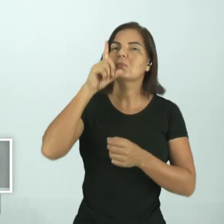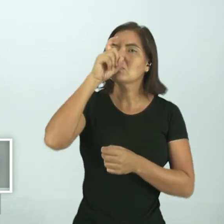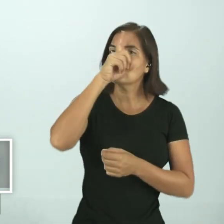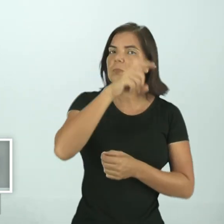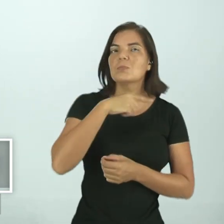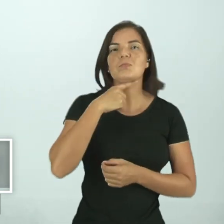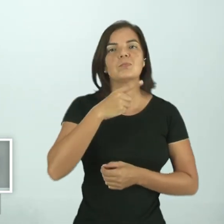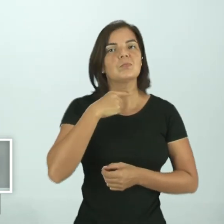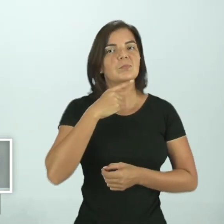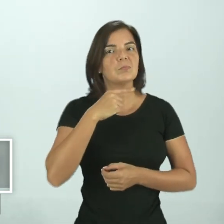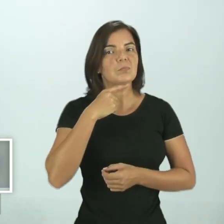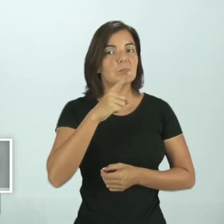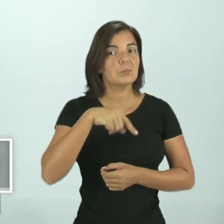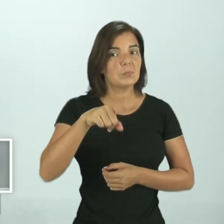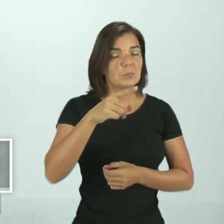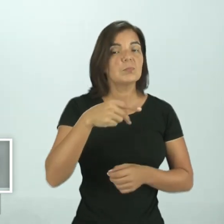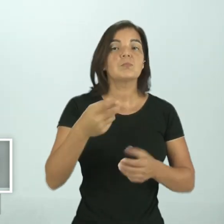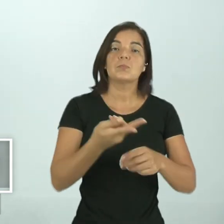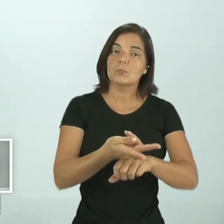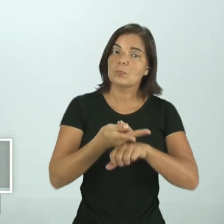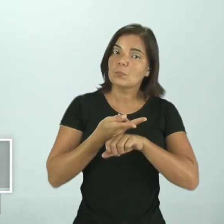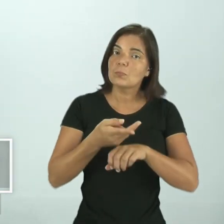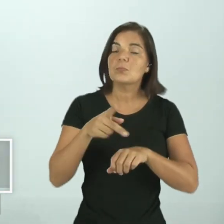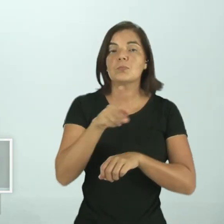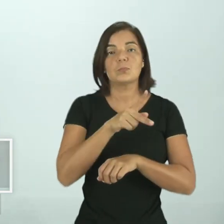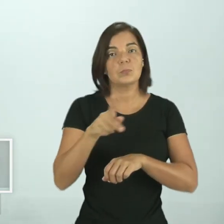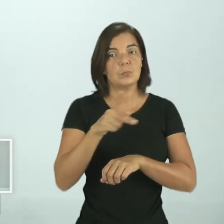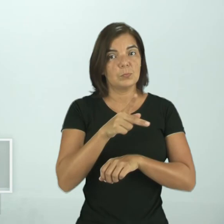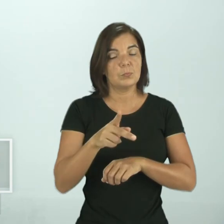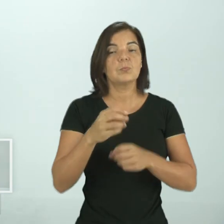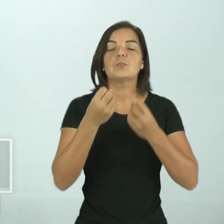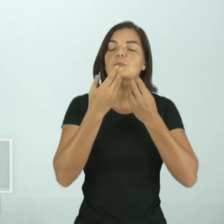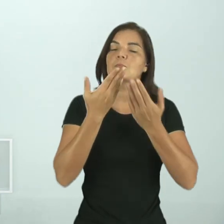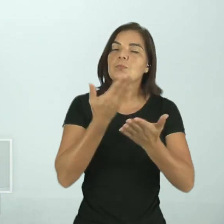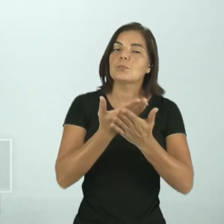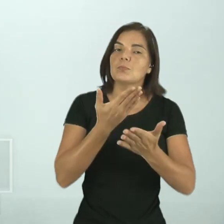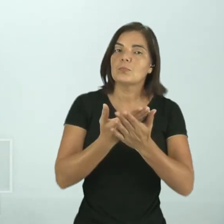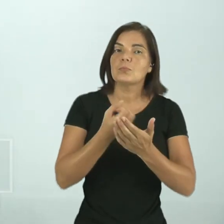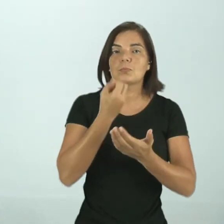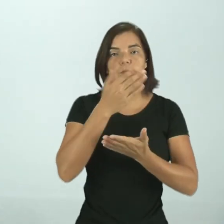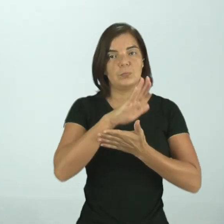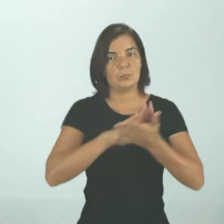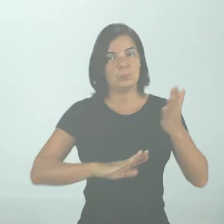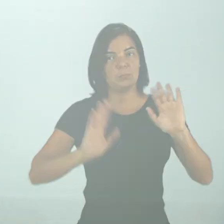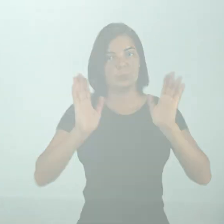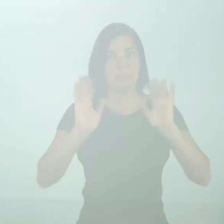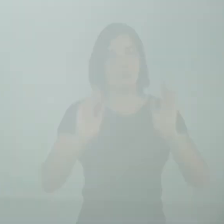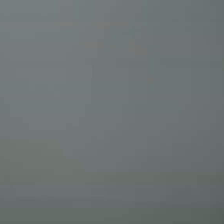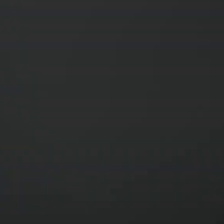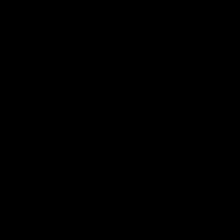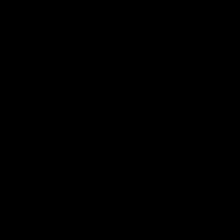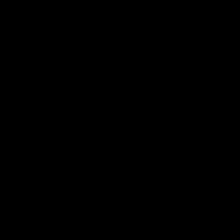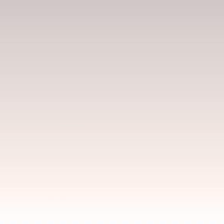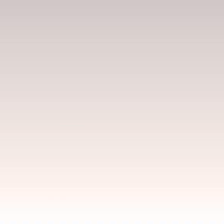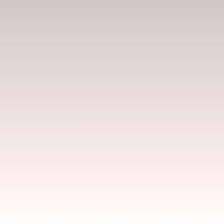suas dúvidas, né? Procure seu professor em caso de qualquer dúvida. Bons estudos, bons exercícios e até a próxima.